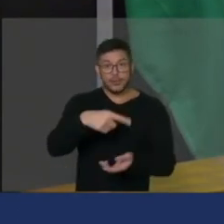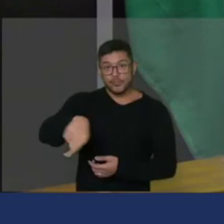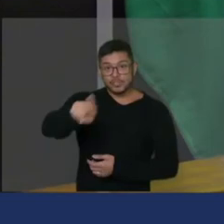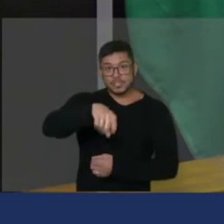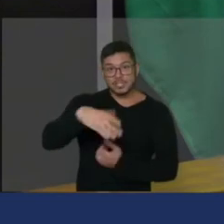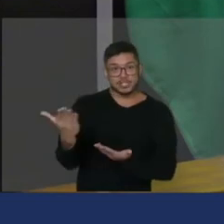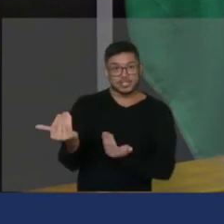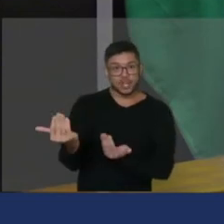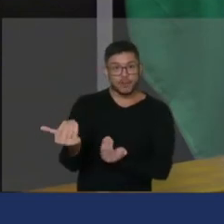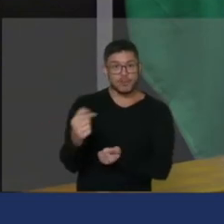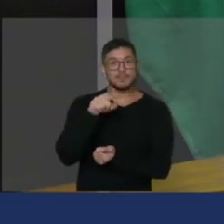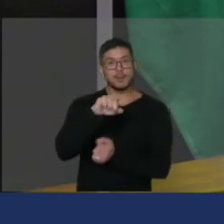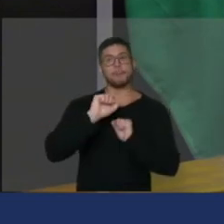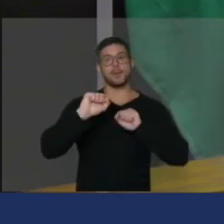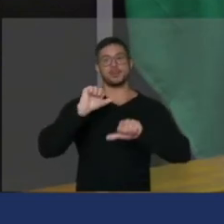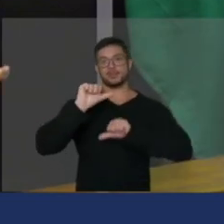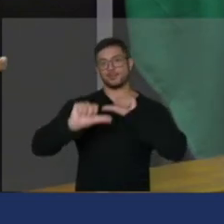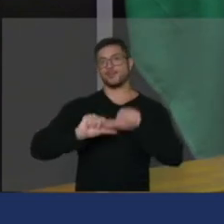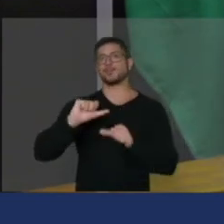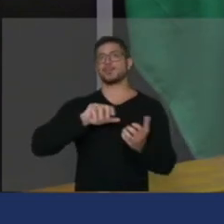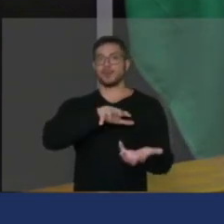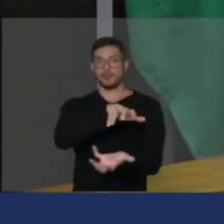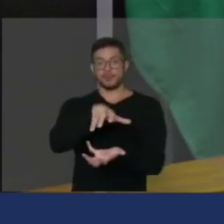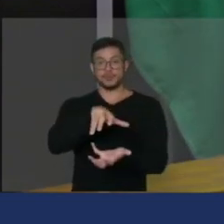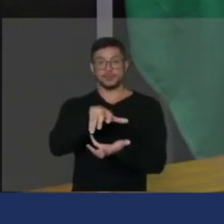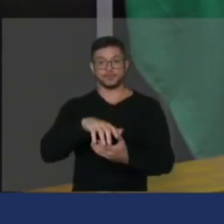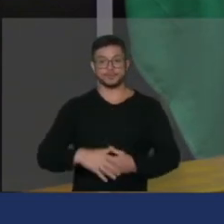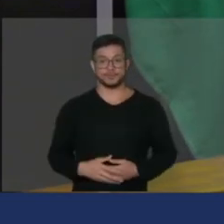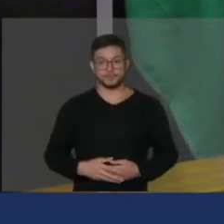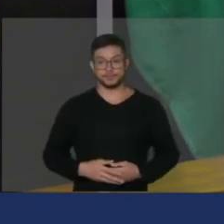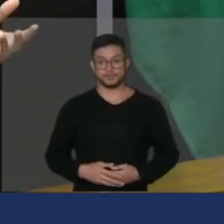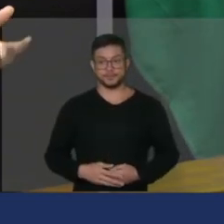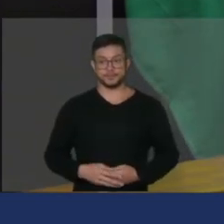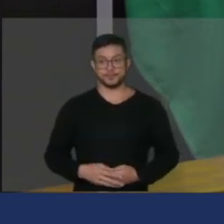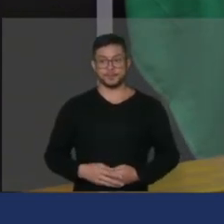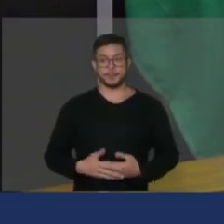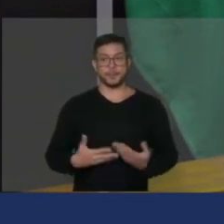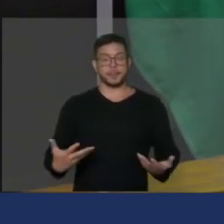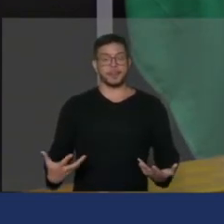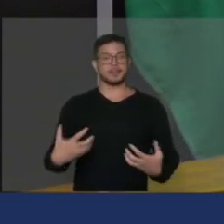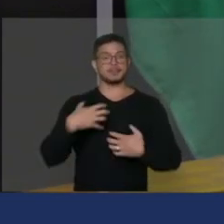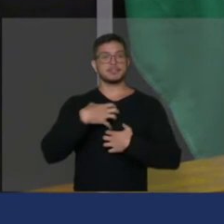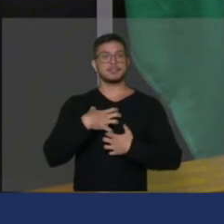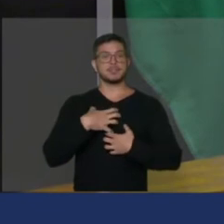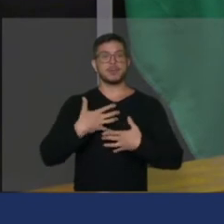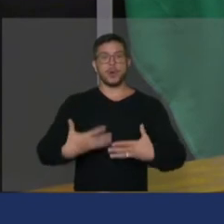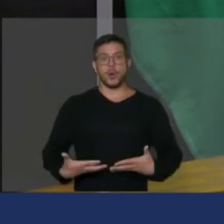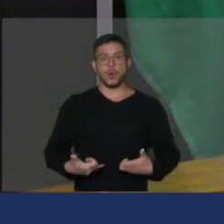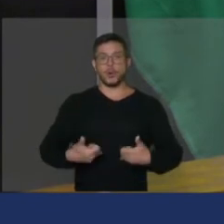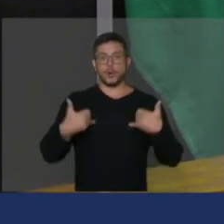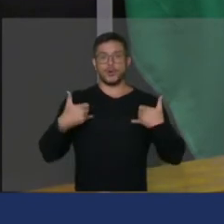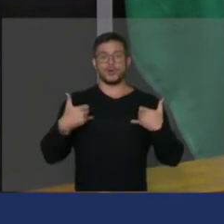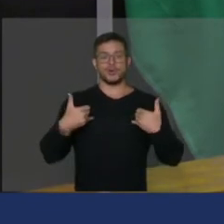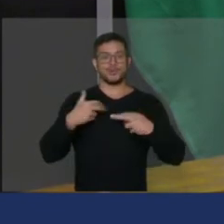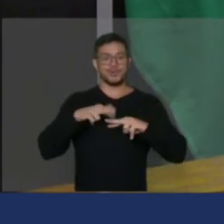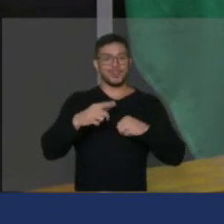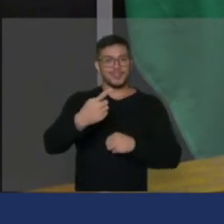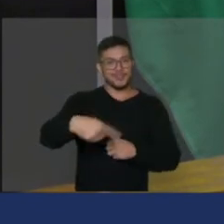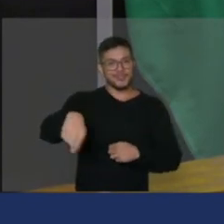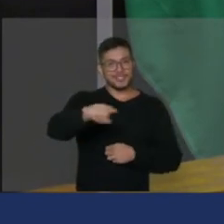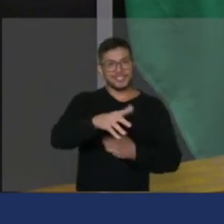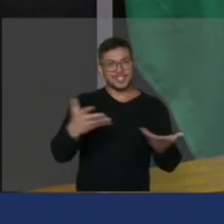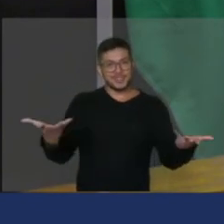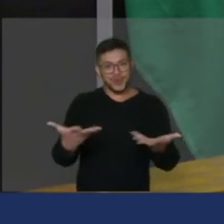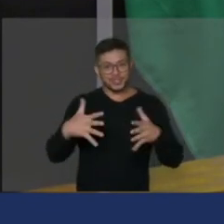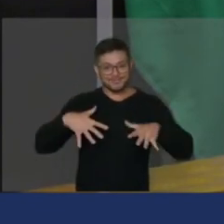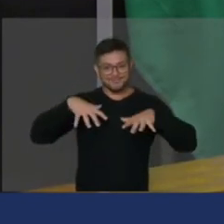ser a mudança. E para fechar aqui, eu quero dizer que eu estou muito orgulhoso de vocês estarem ocupando aqui o Congresso, mas